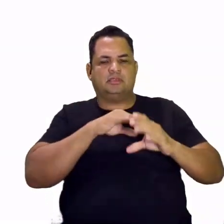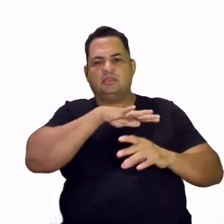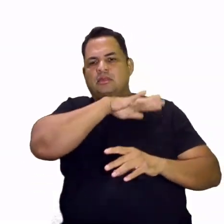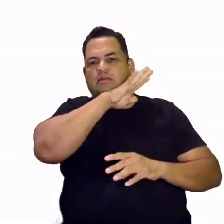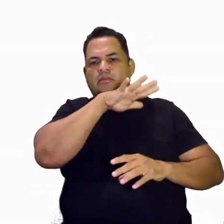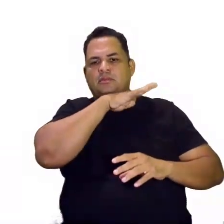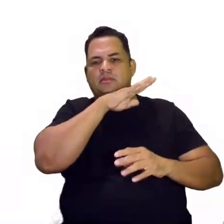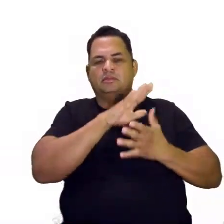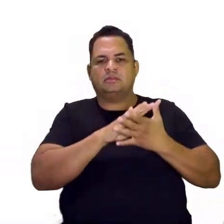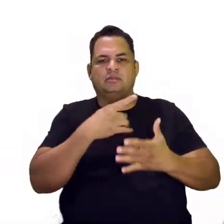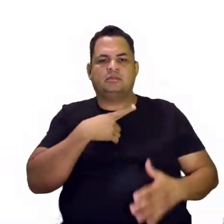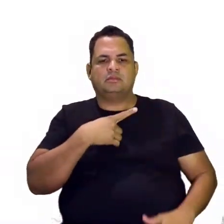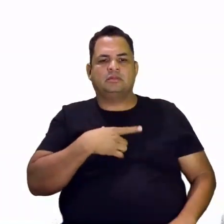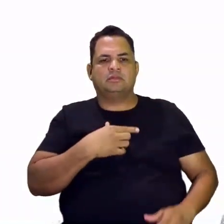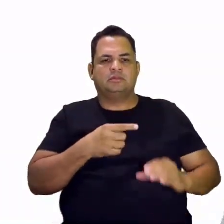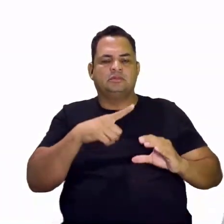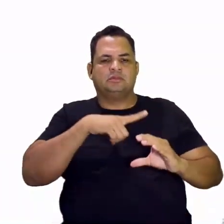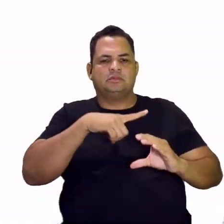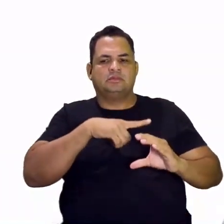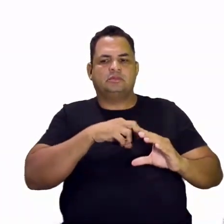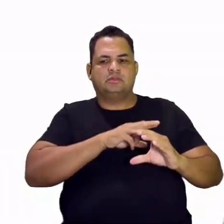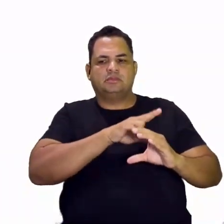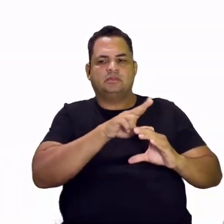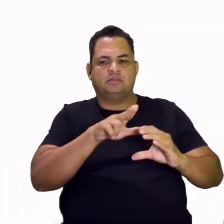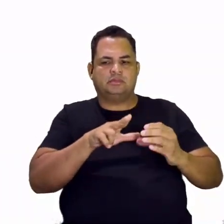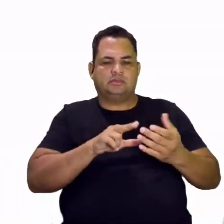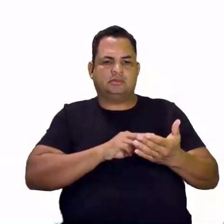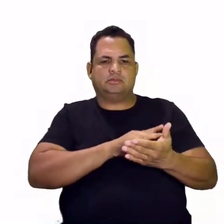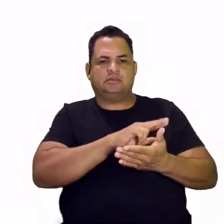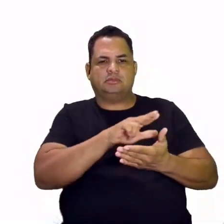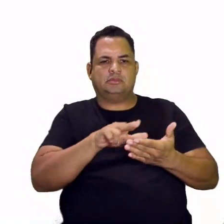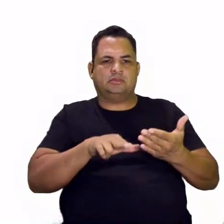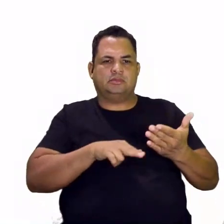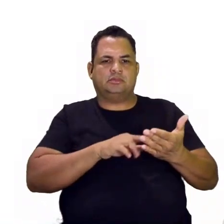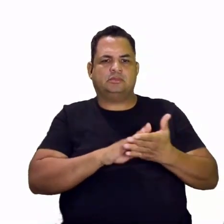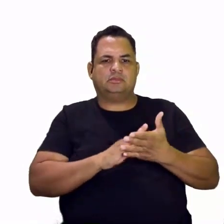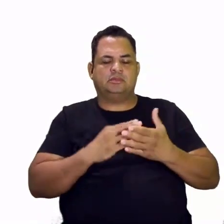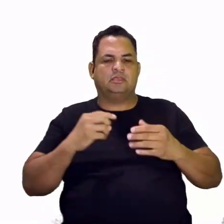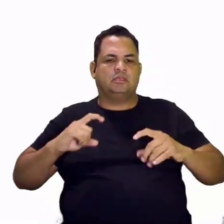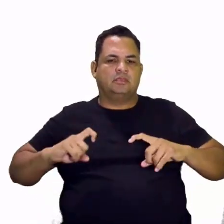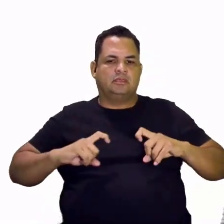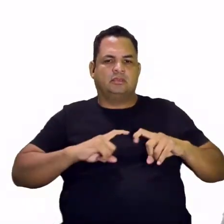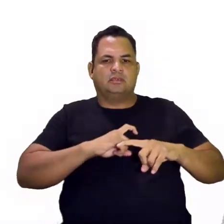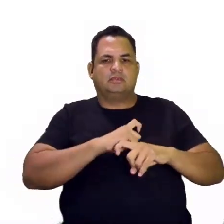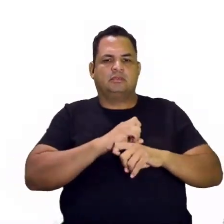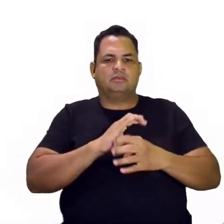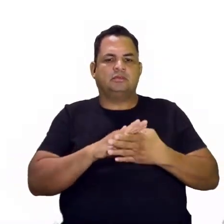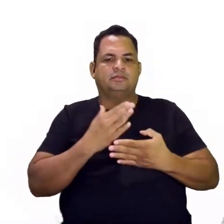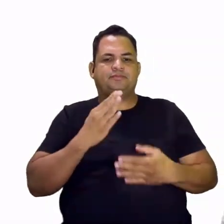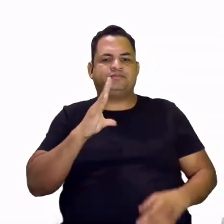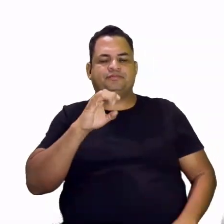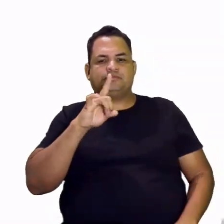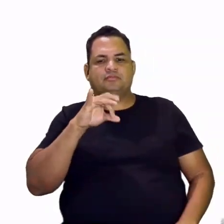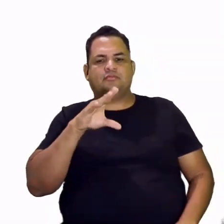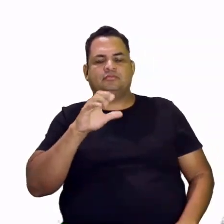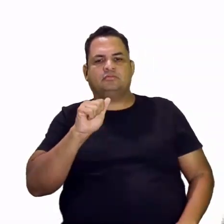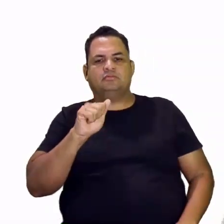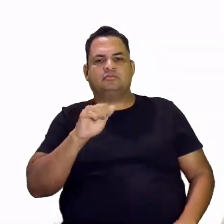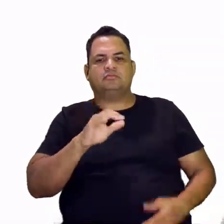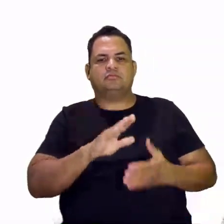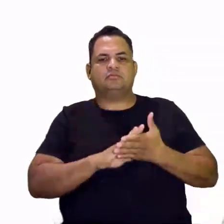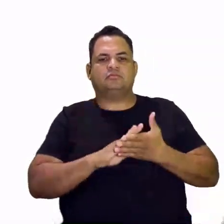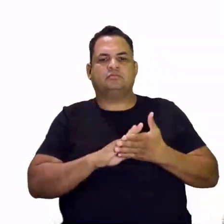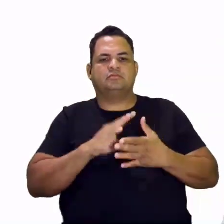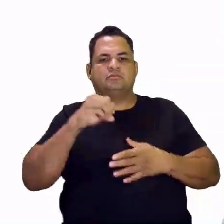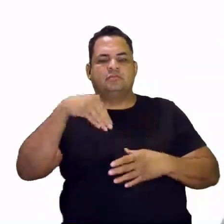tá? Então, nessa célula você vai ter vários. Lembra que da célula bacteriana? Só o citoplasma, a parede celular,